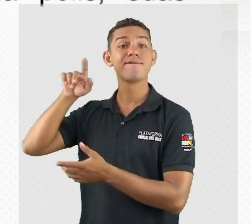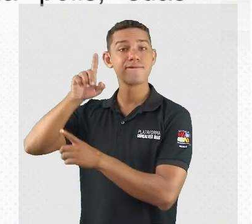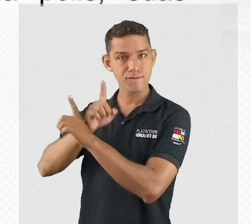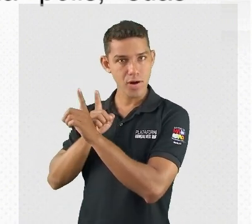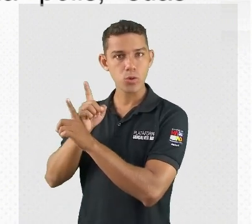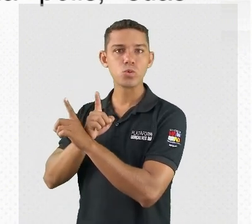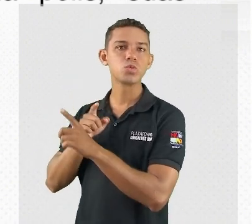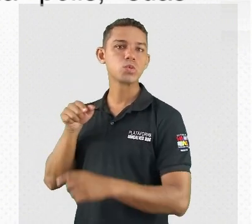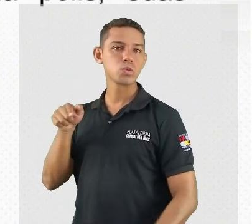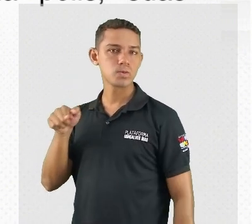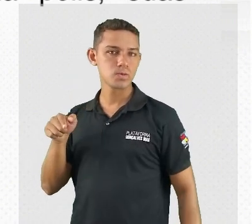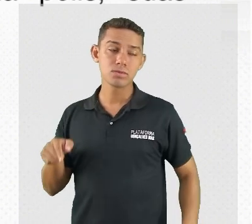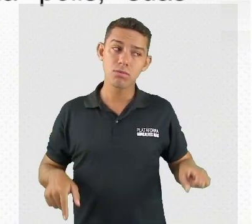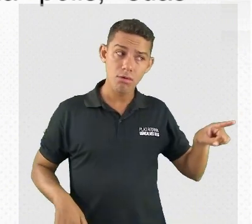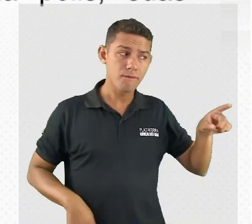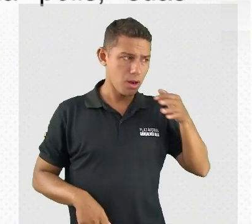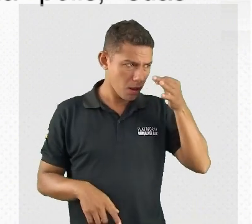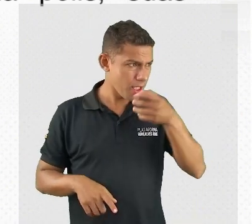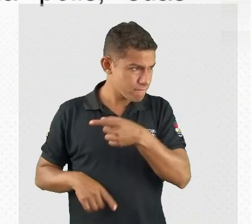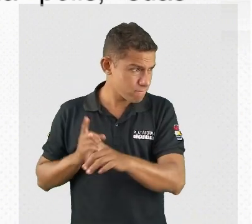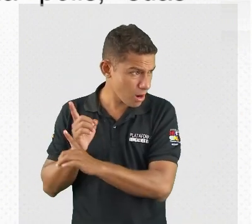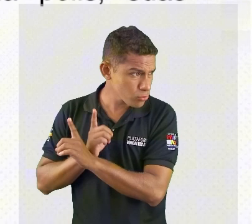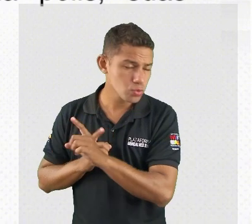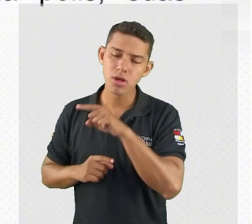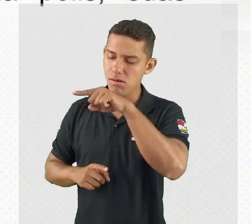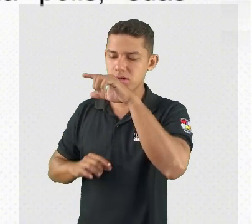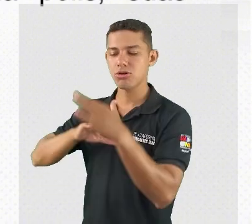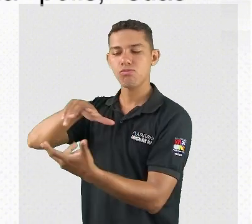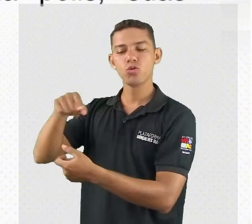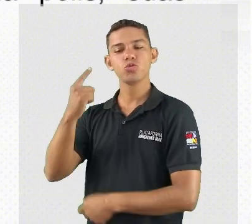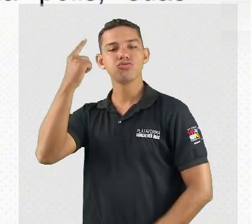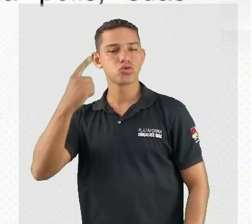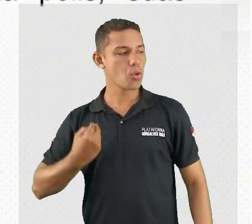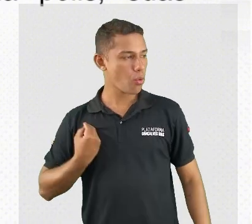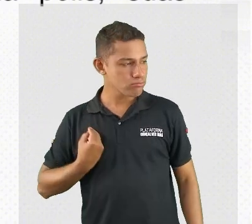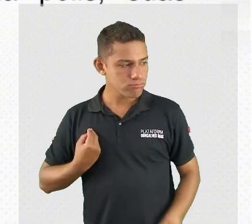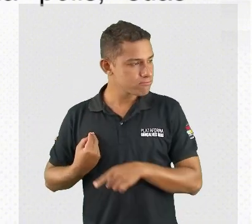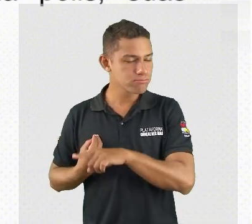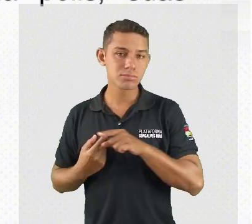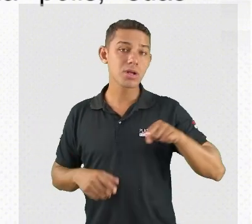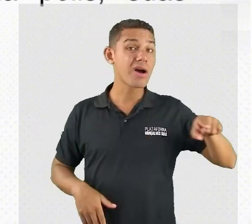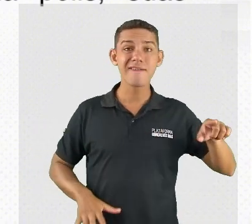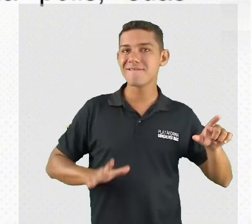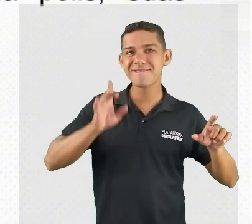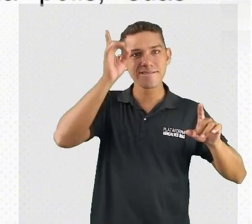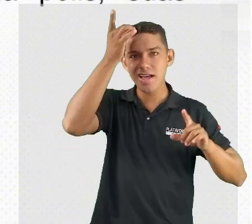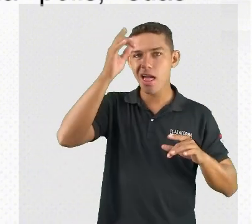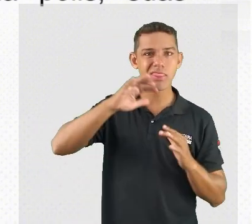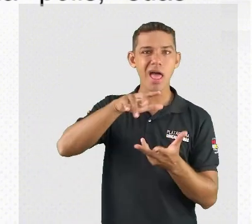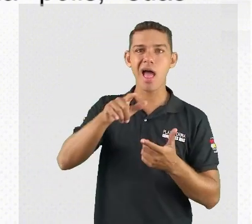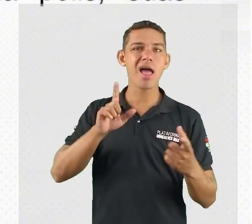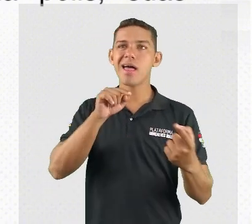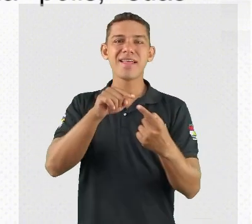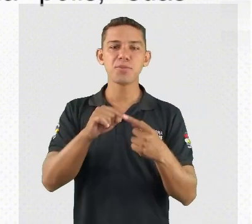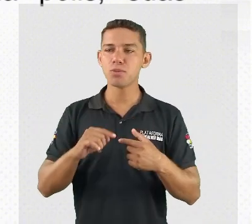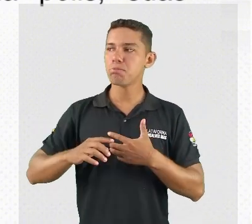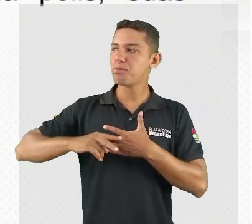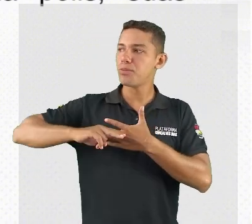falso. Então o estado ideal, ele não é uma transcendência, né? Ele não é uma coisa